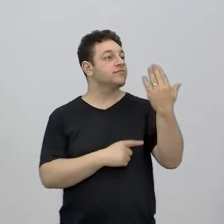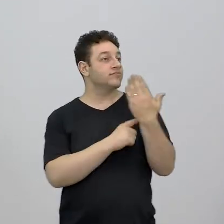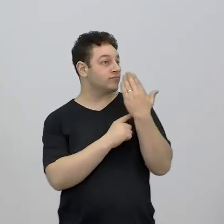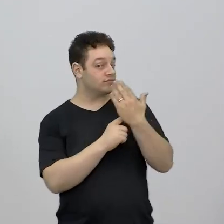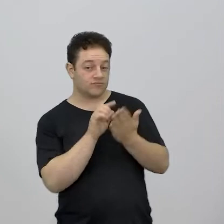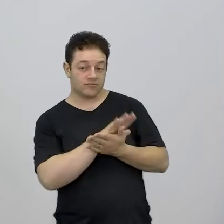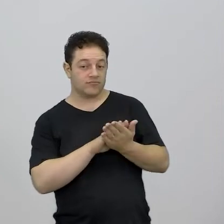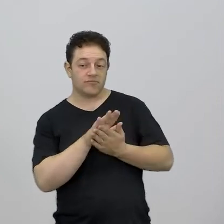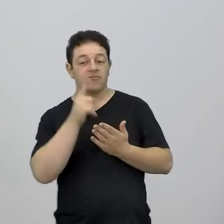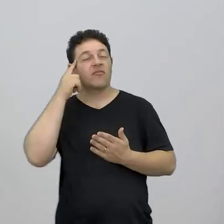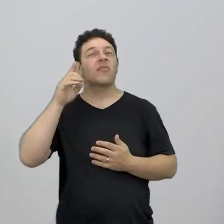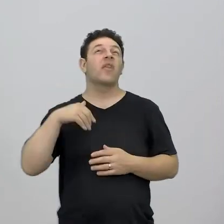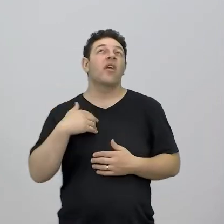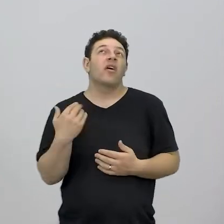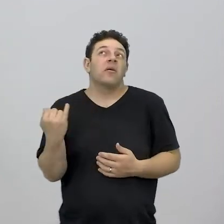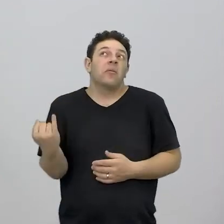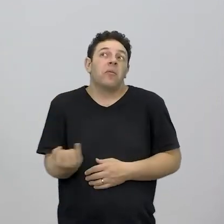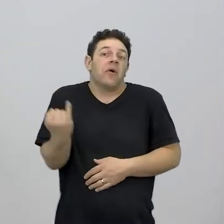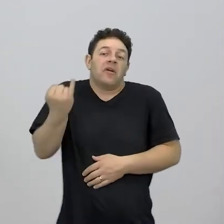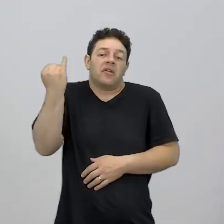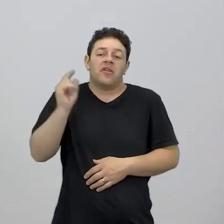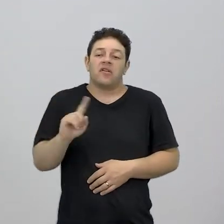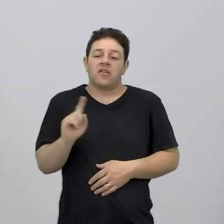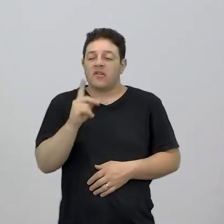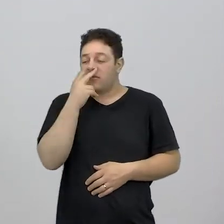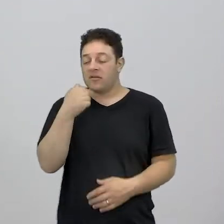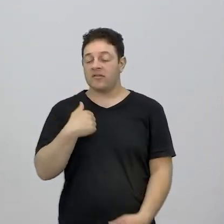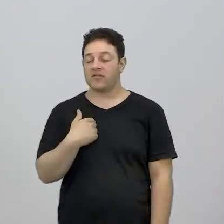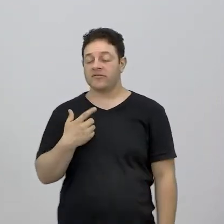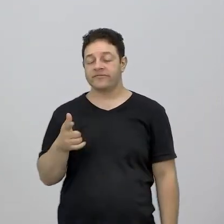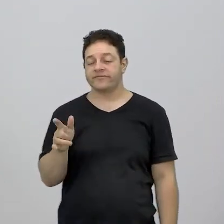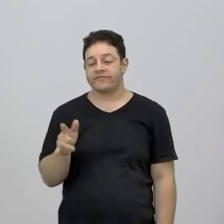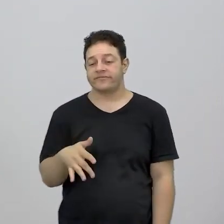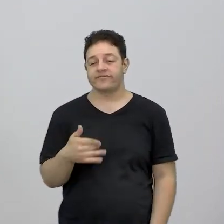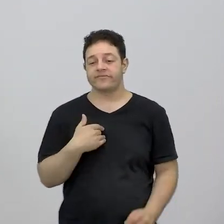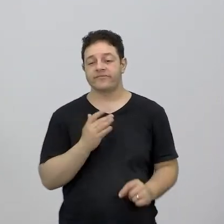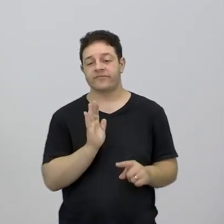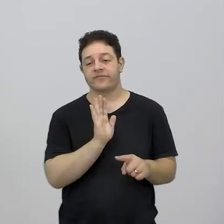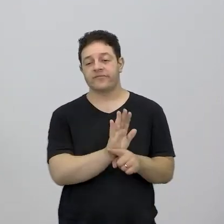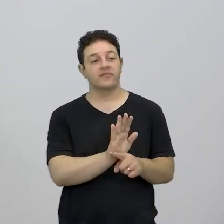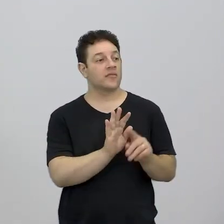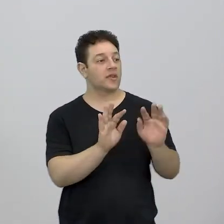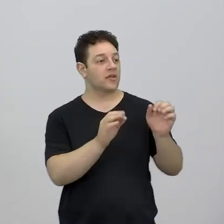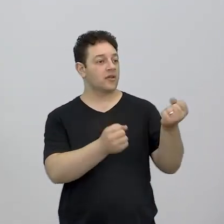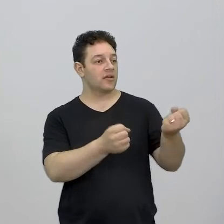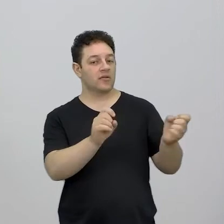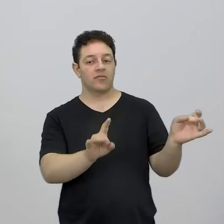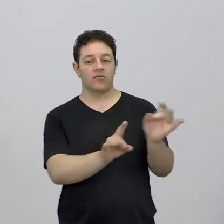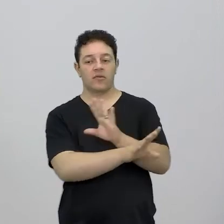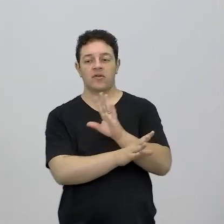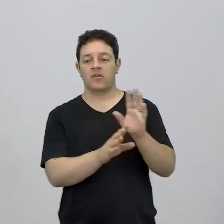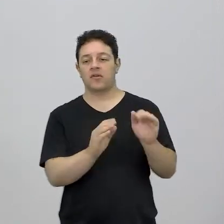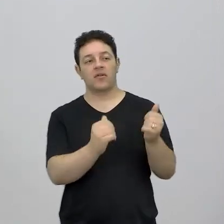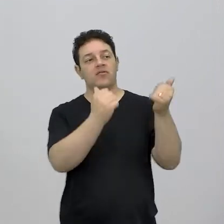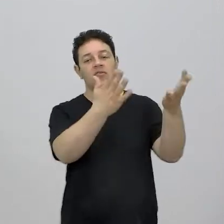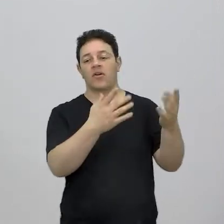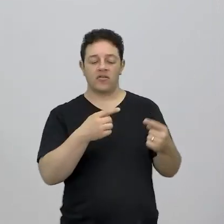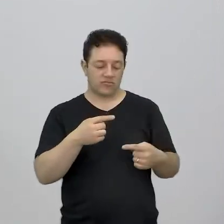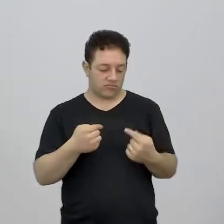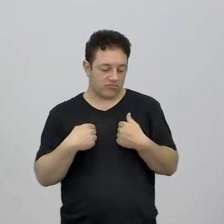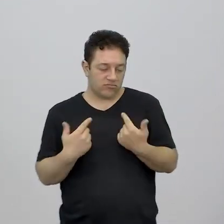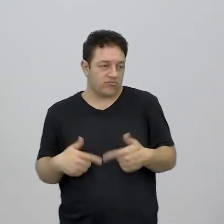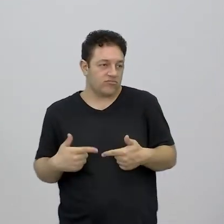lá responsável por um trabalho dele, ele era apenas um meio para um fim completamente externo a esse